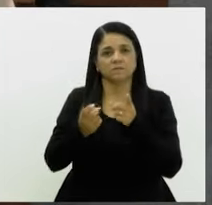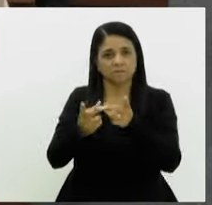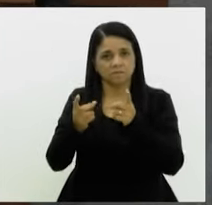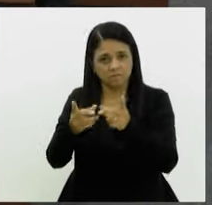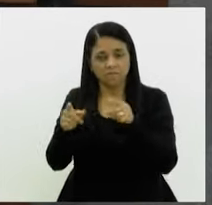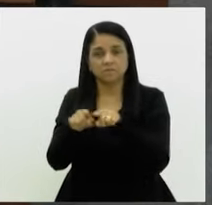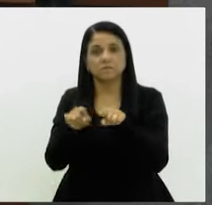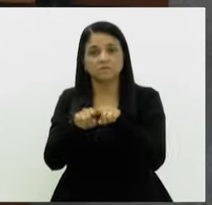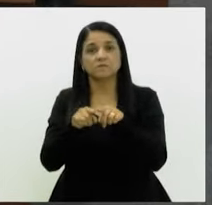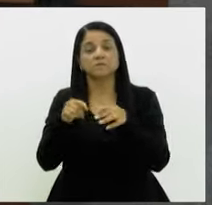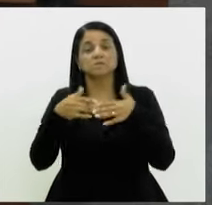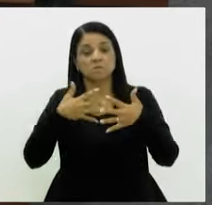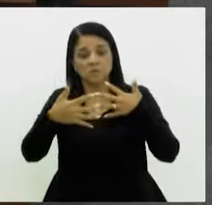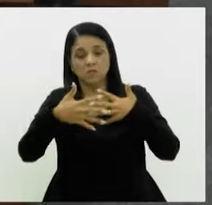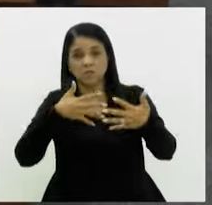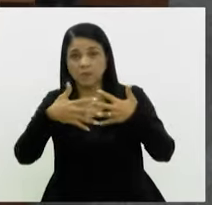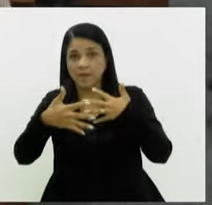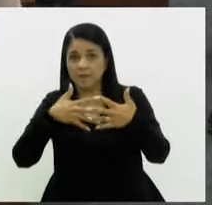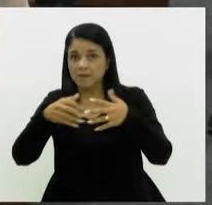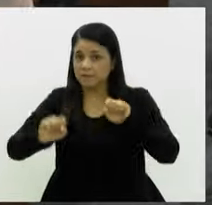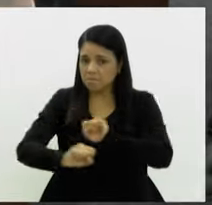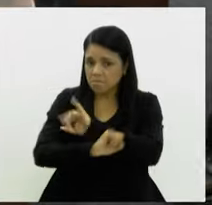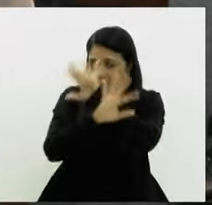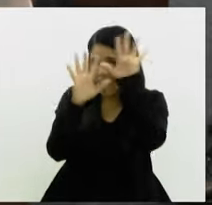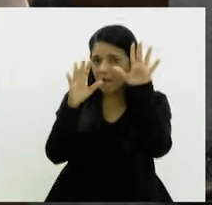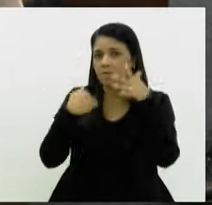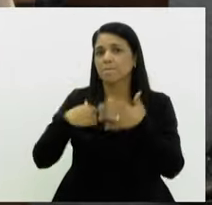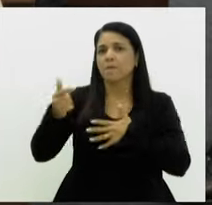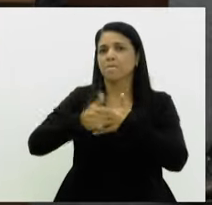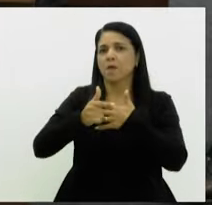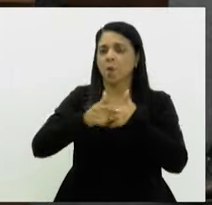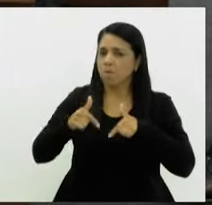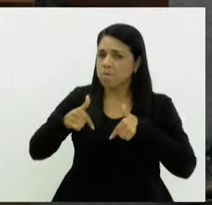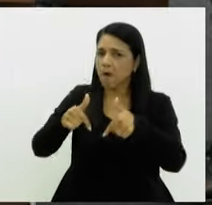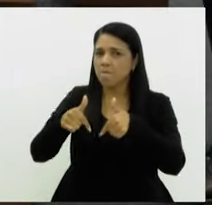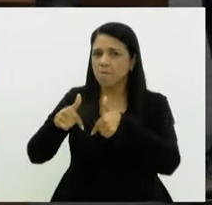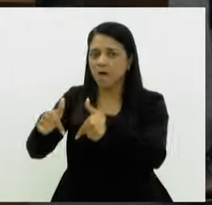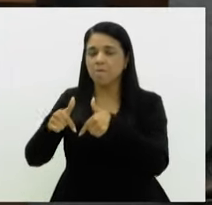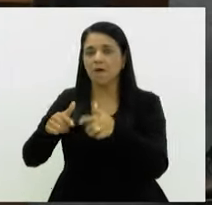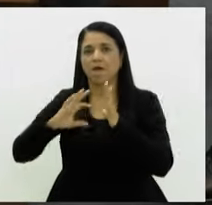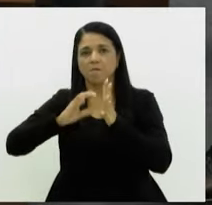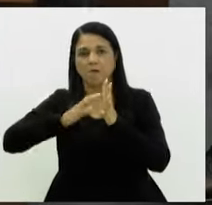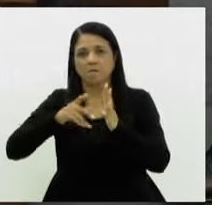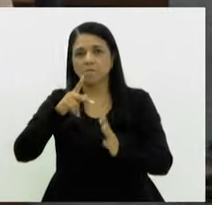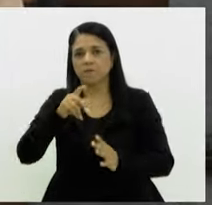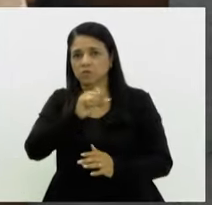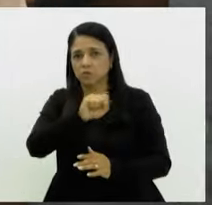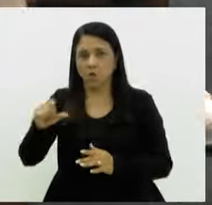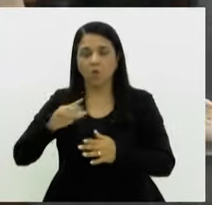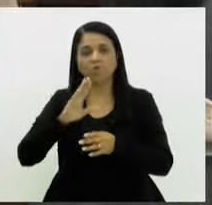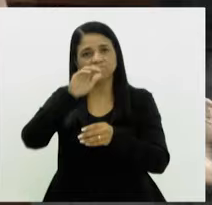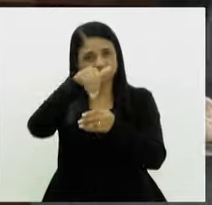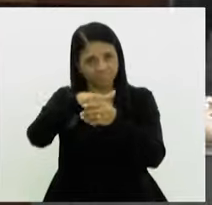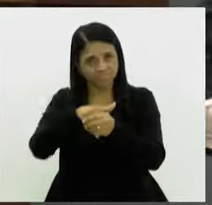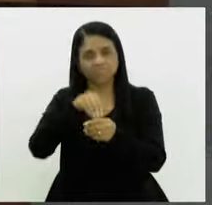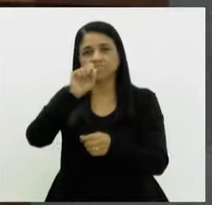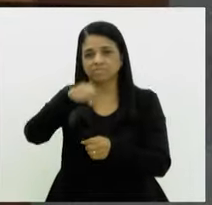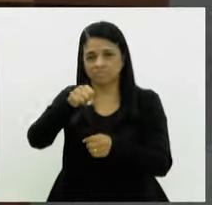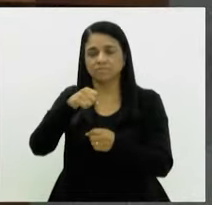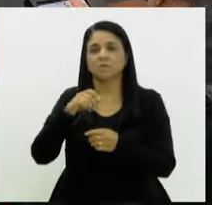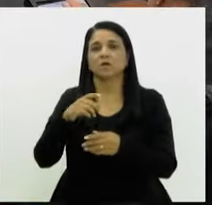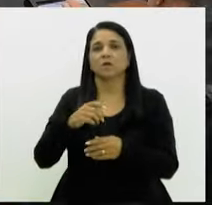ele, com transparência, cumpra esse papel. Então, a bancada do PSOL vai votar favorável ao destaque do deputado Luiz